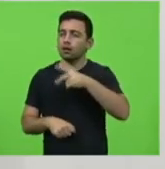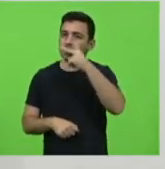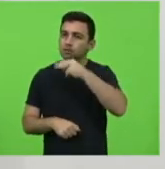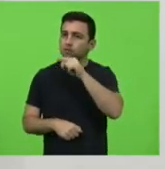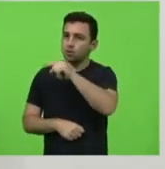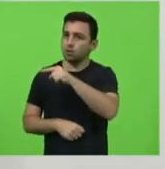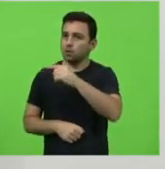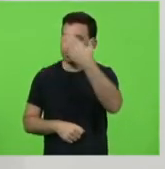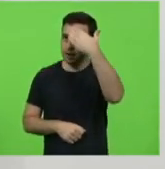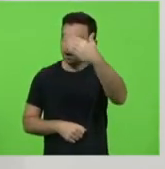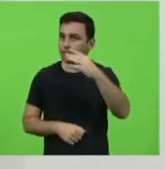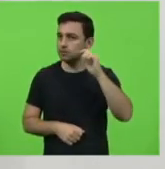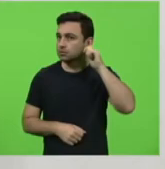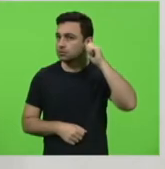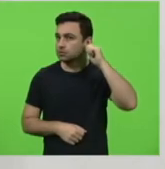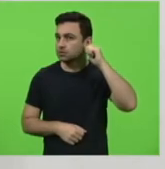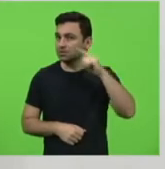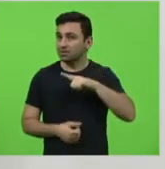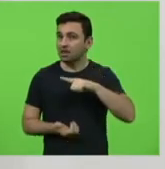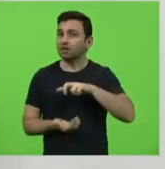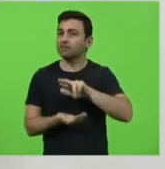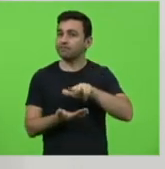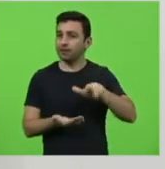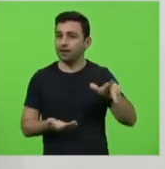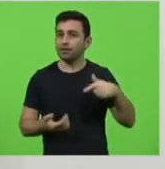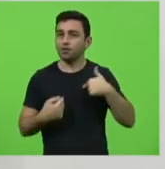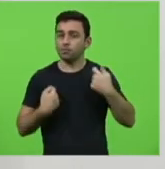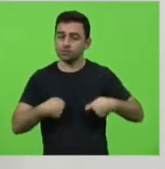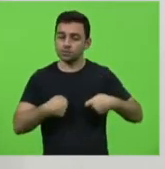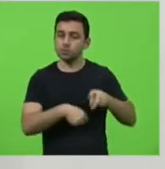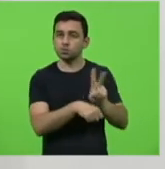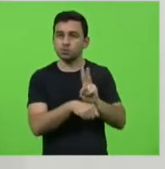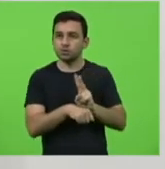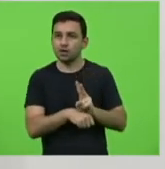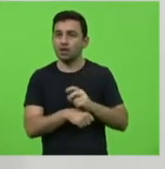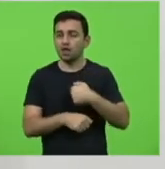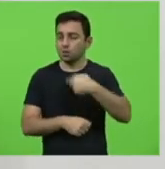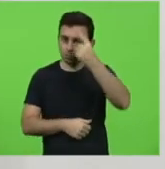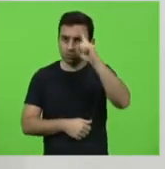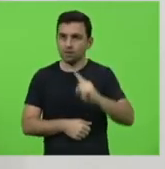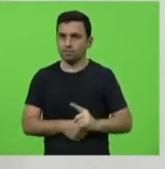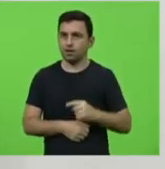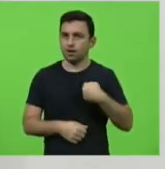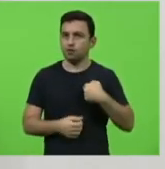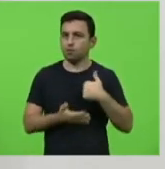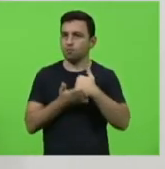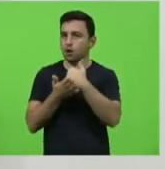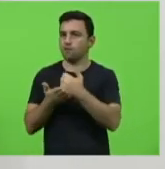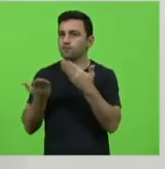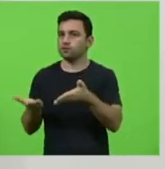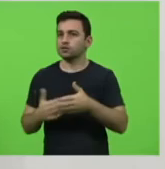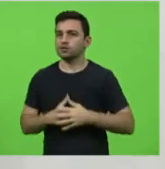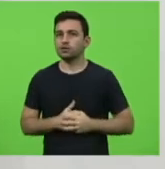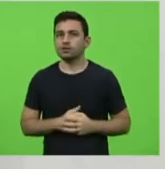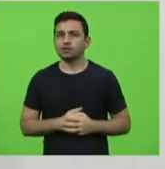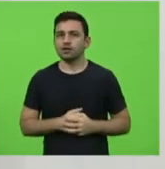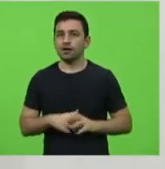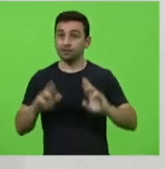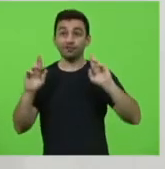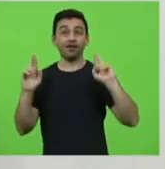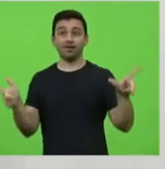puxar minha orelha, tem tantas outras coisas que eu preciso cuidar, mas essa eu não estava sabendo e eu vou cuidar. Está vendo a